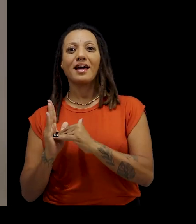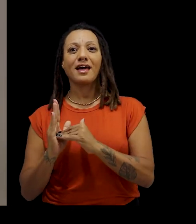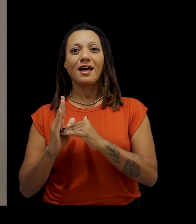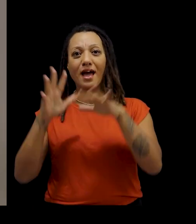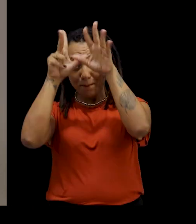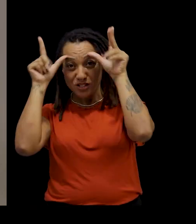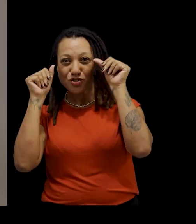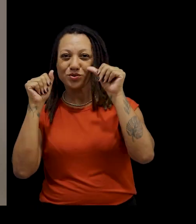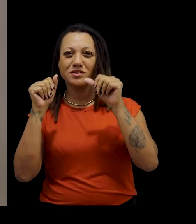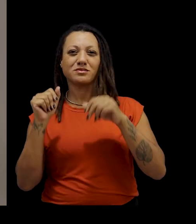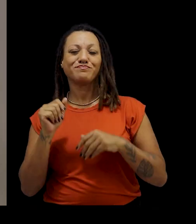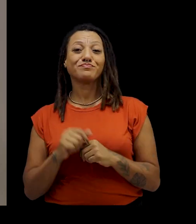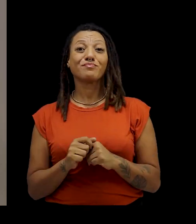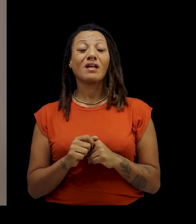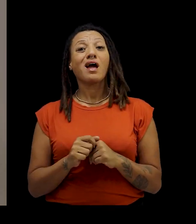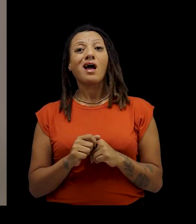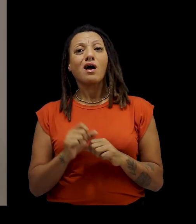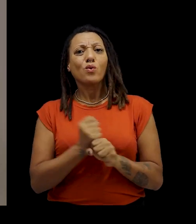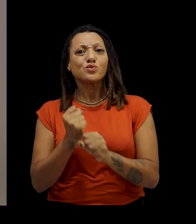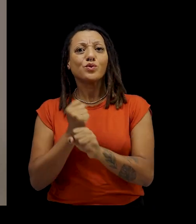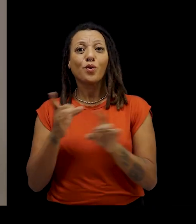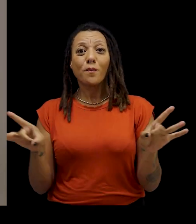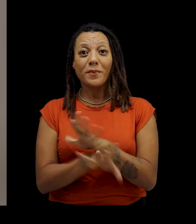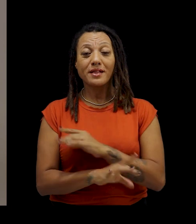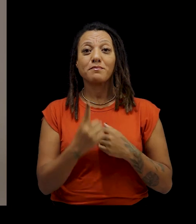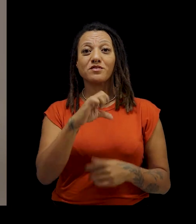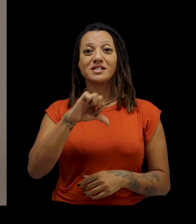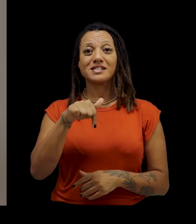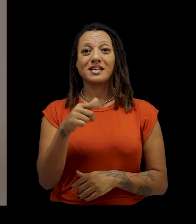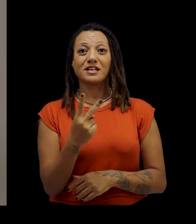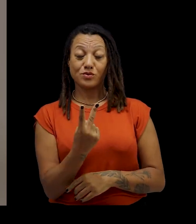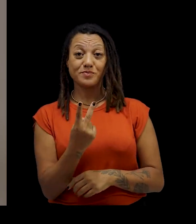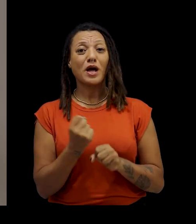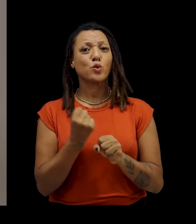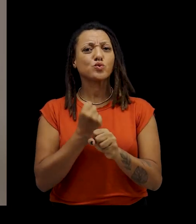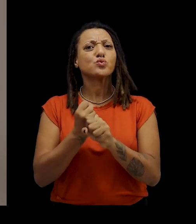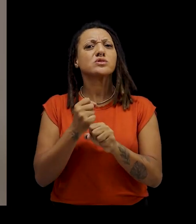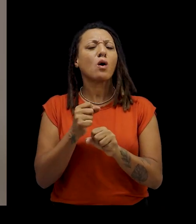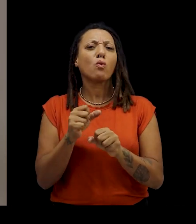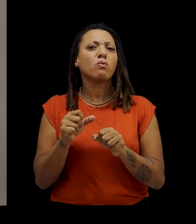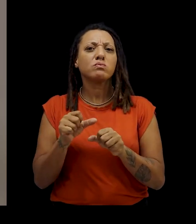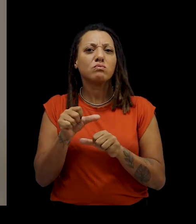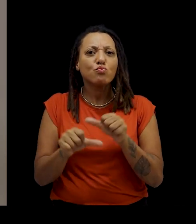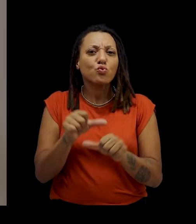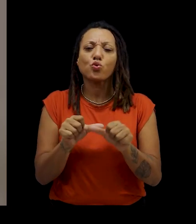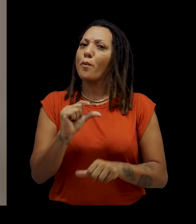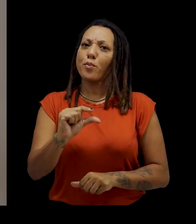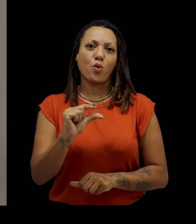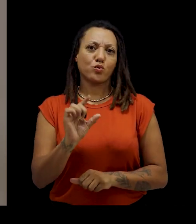estado. Mas a obra foi inaugurada incompleta em 72, e essa construção sofreu poucas alterações desde